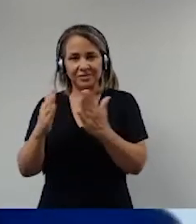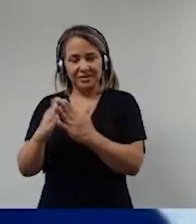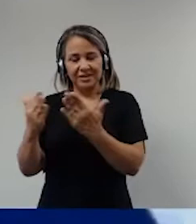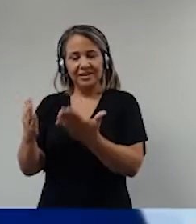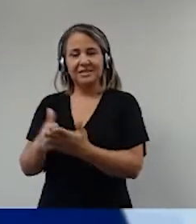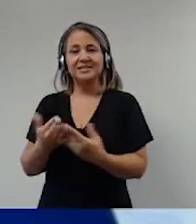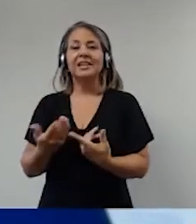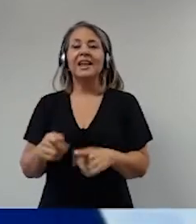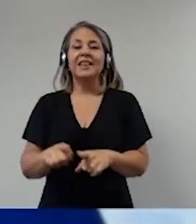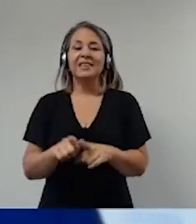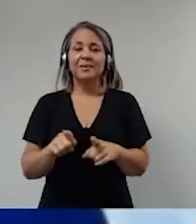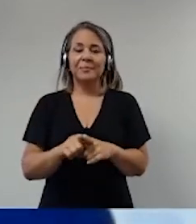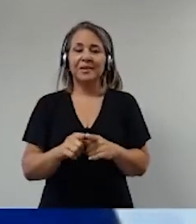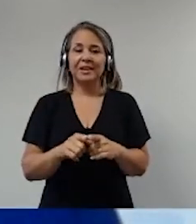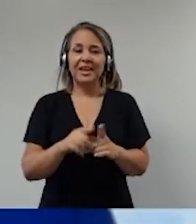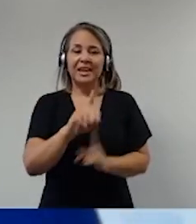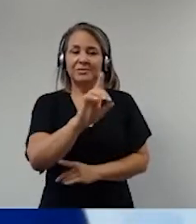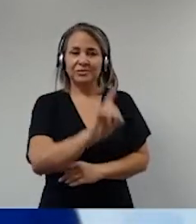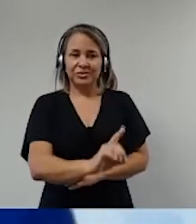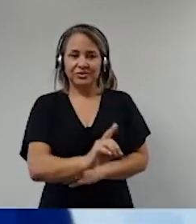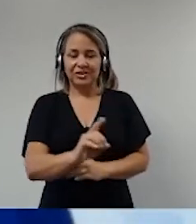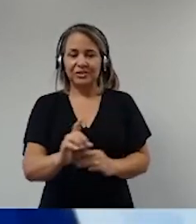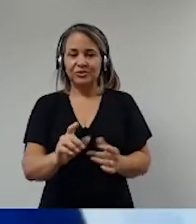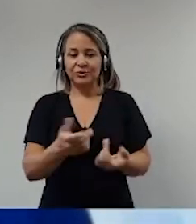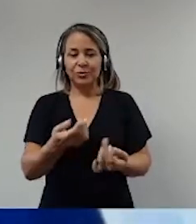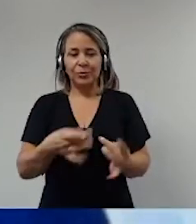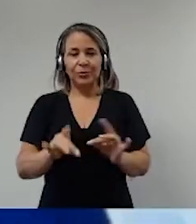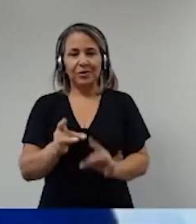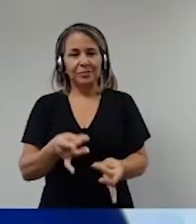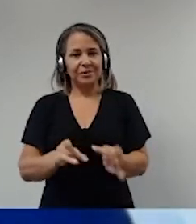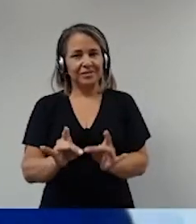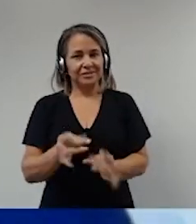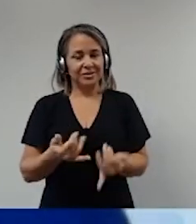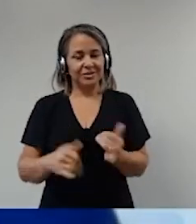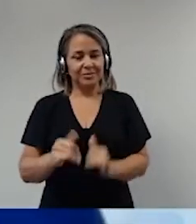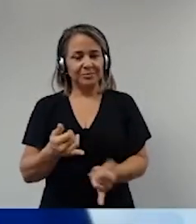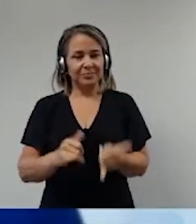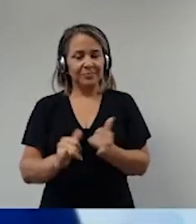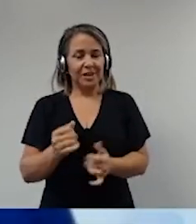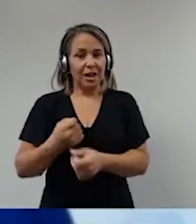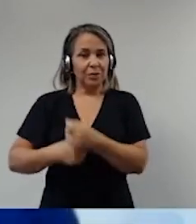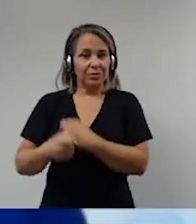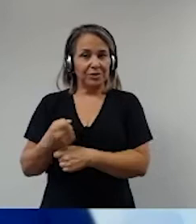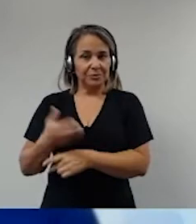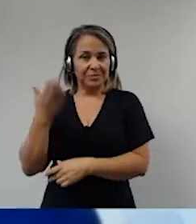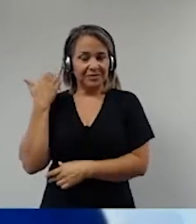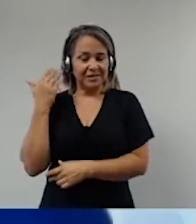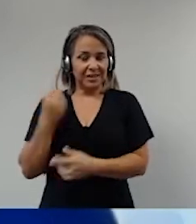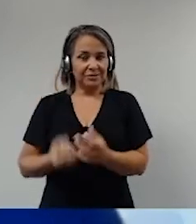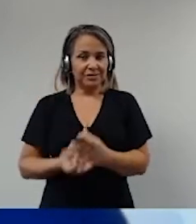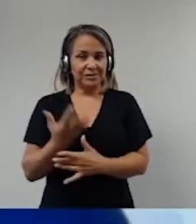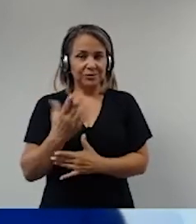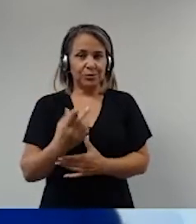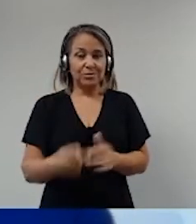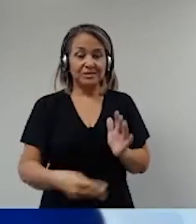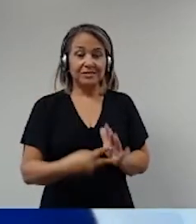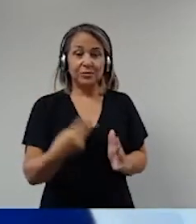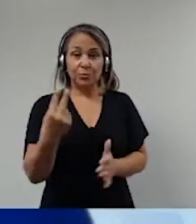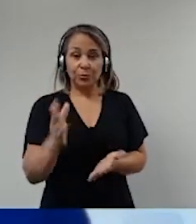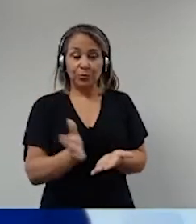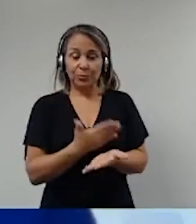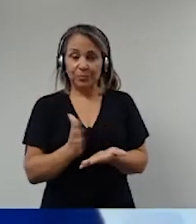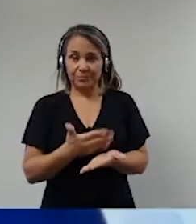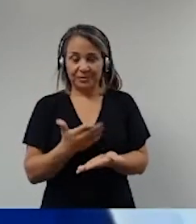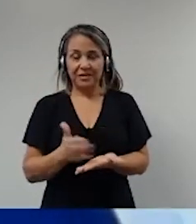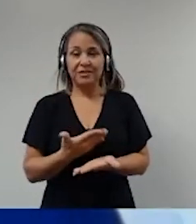do Laboratório de Inovação Social, é escritor e repórter. No ano passado, lançou o seu segundo livro, Das